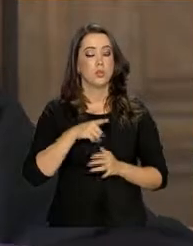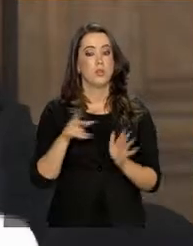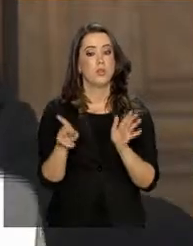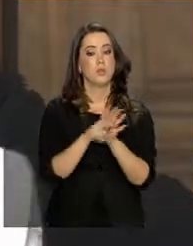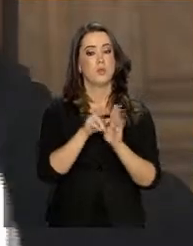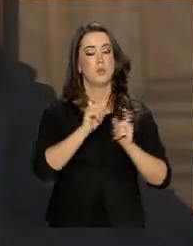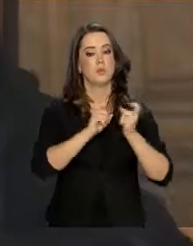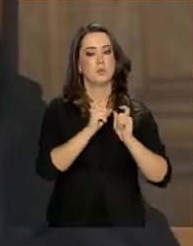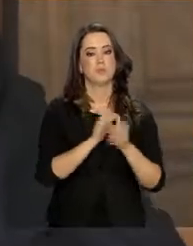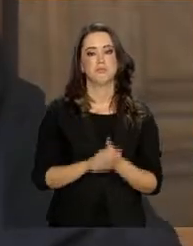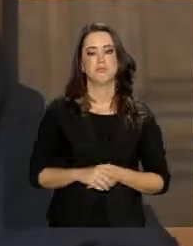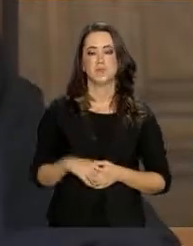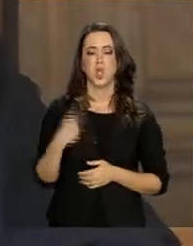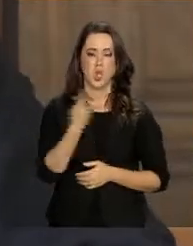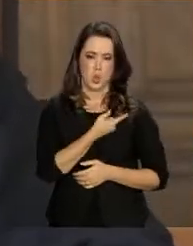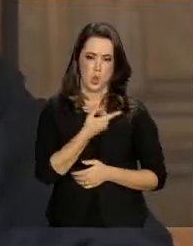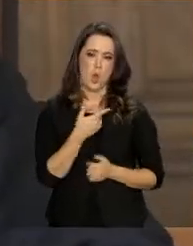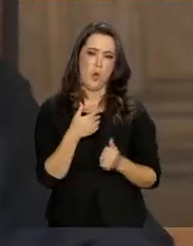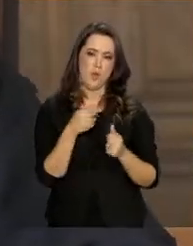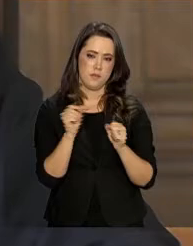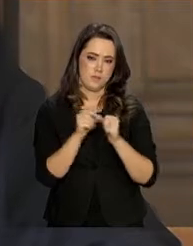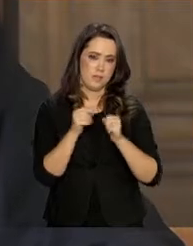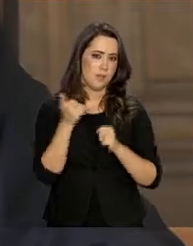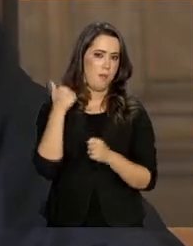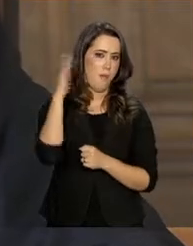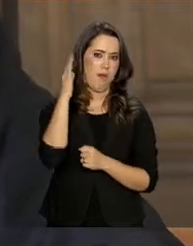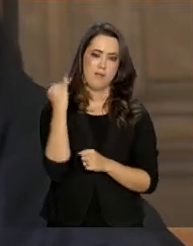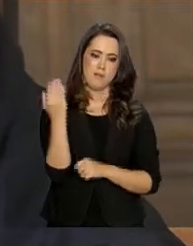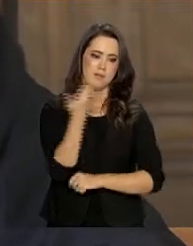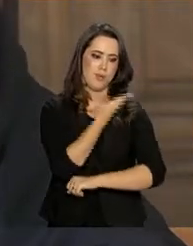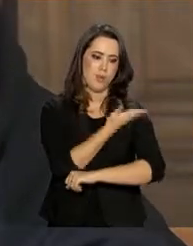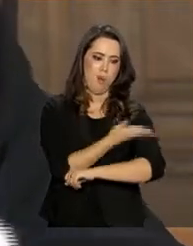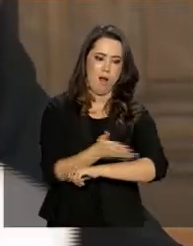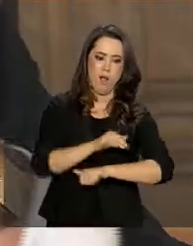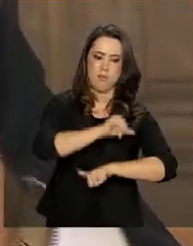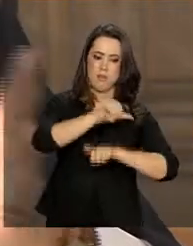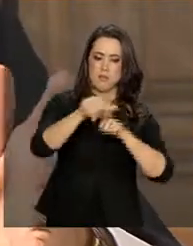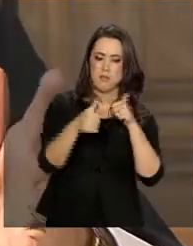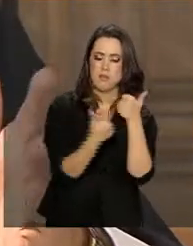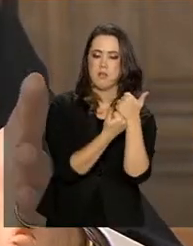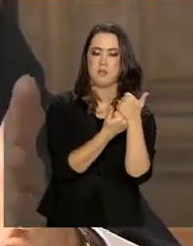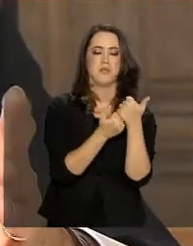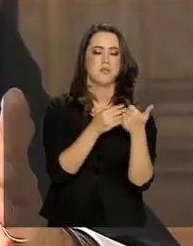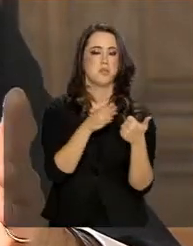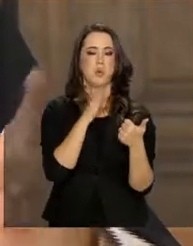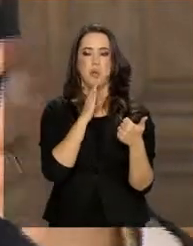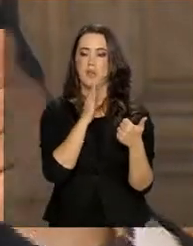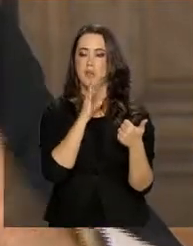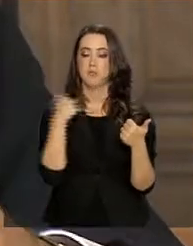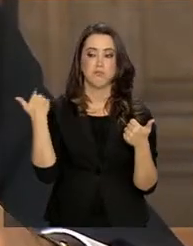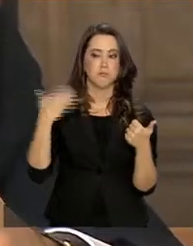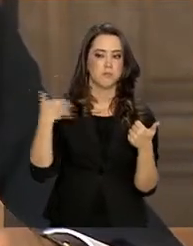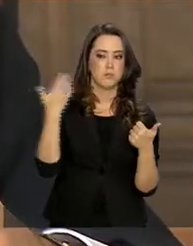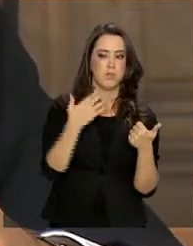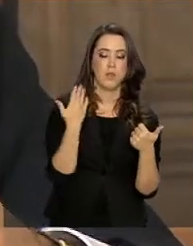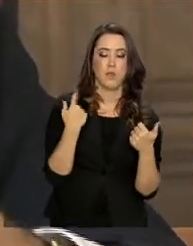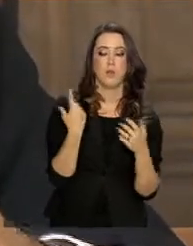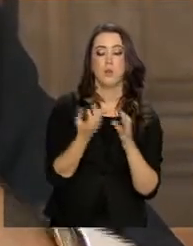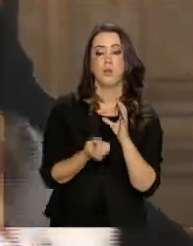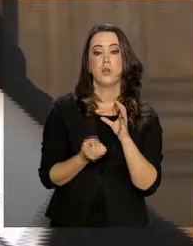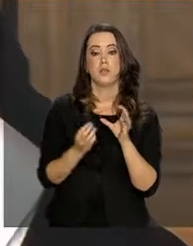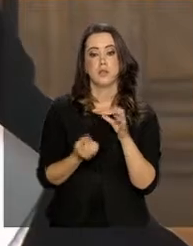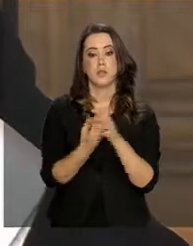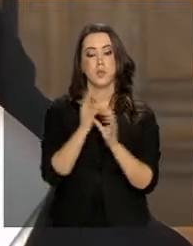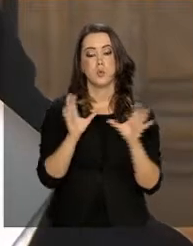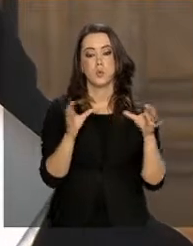que nós estamos fazendo uma das transições mais civilizadas e cordiais de que se tem notícia nos últimos tempos. Nós criamos um